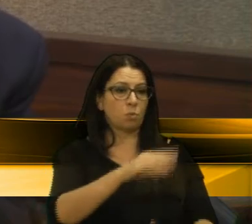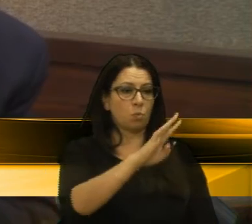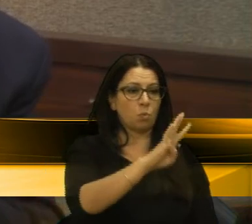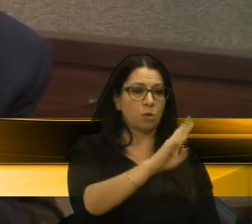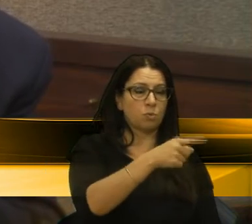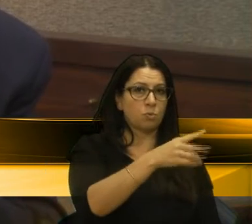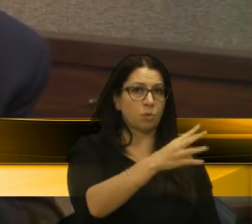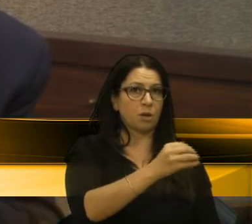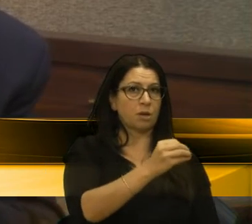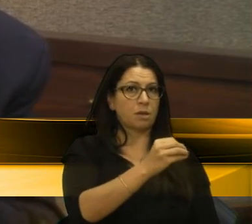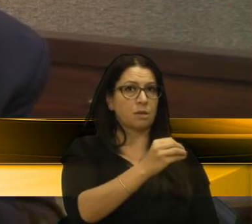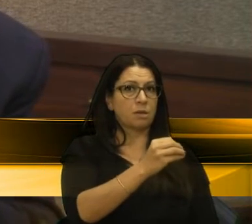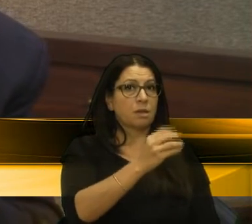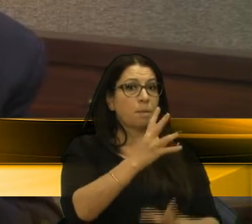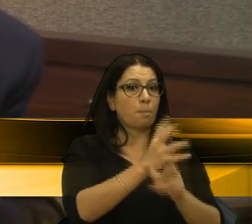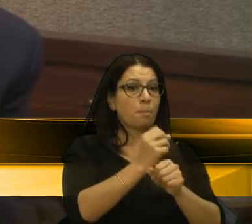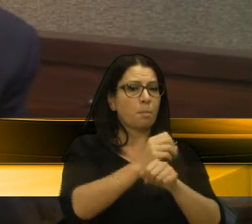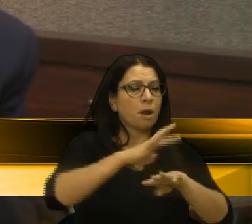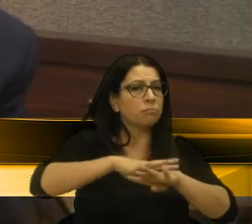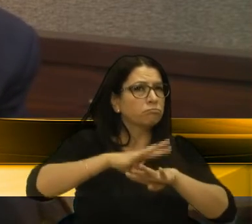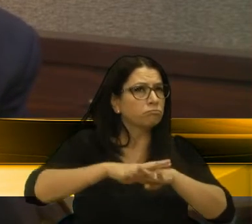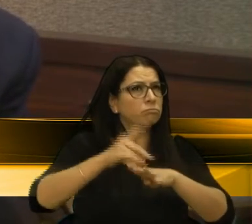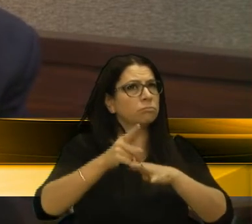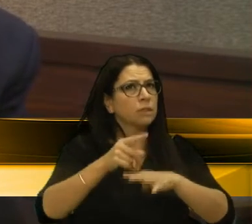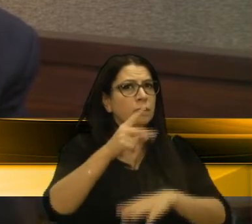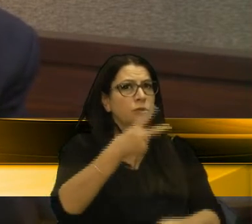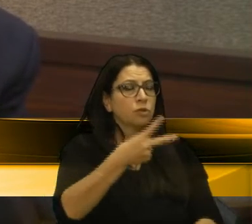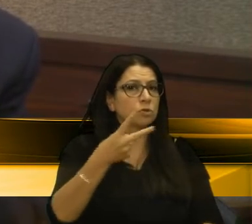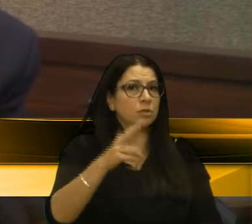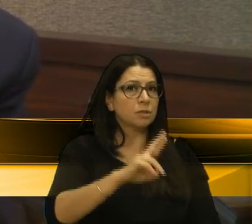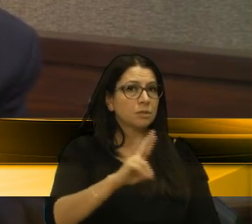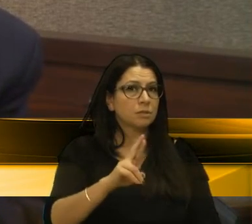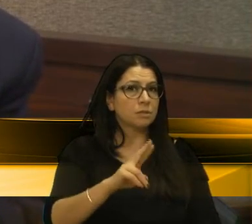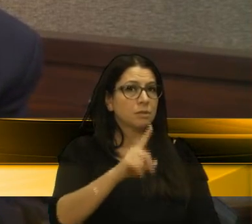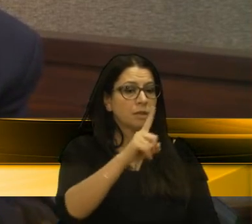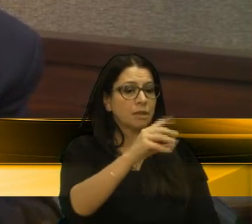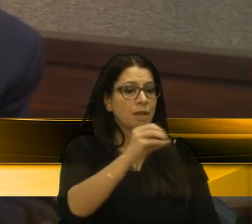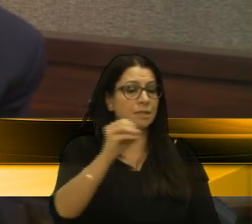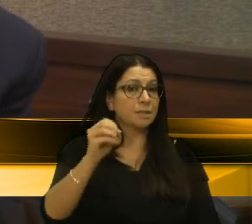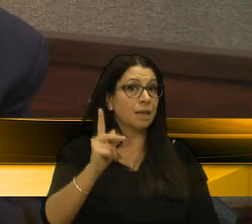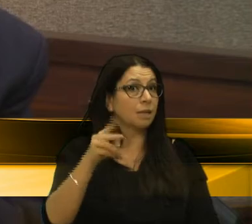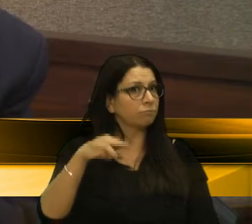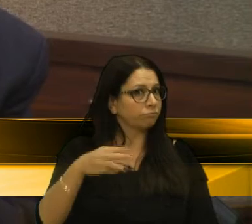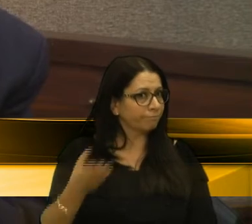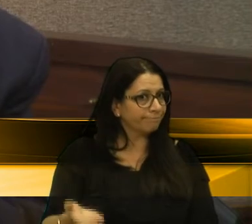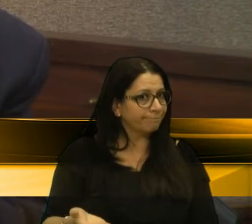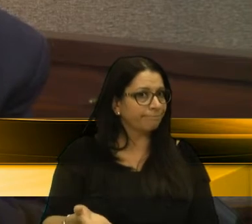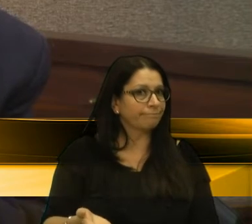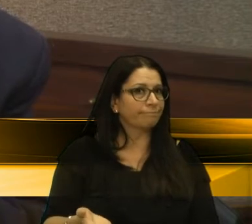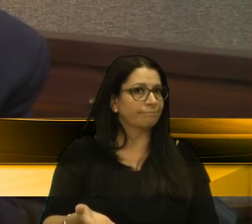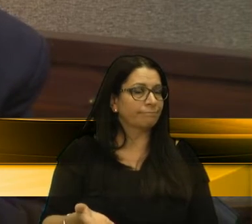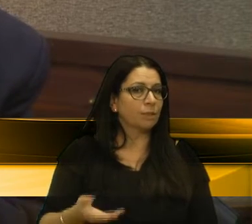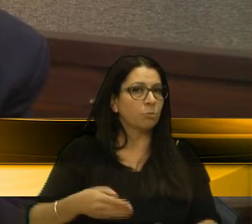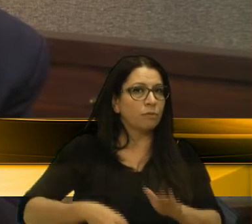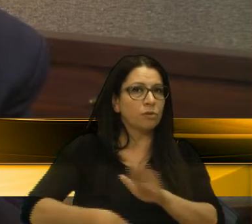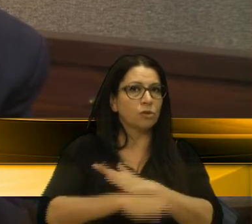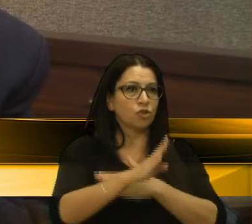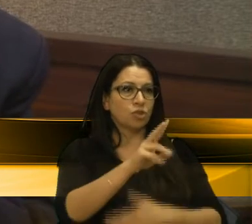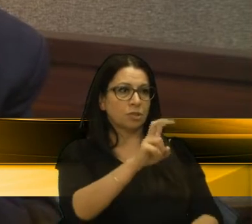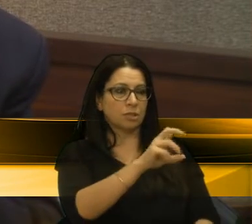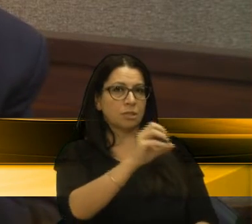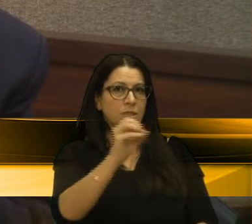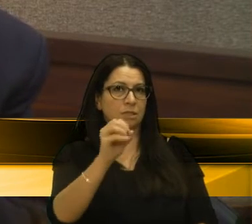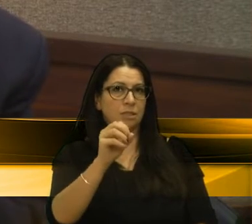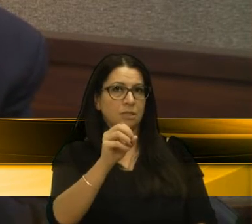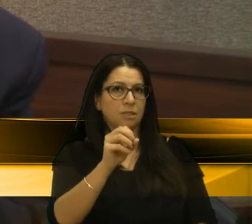Numa matemática bem simples, isso dá R$ 22,00 a cada 100 quilômetros. Então, uma viagem de 500 quilômetros ela